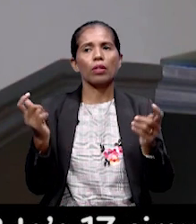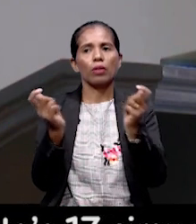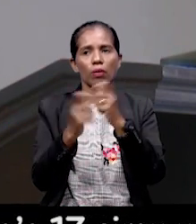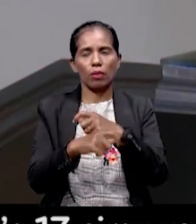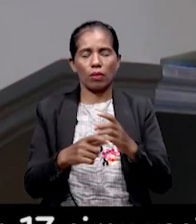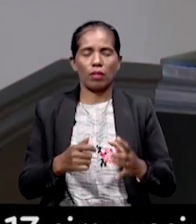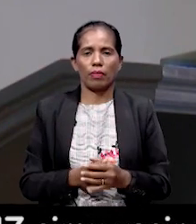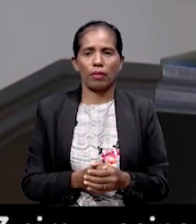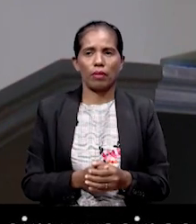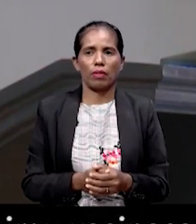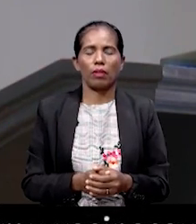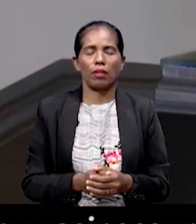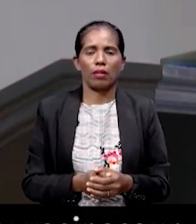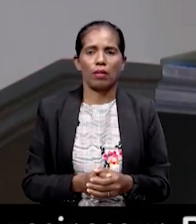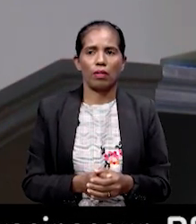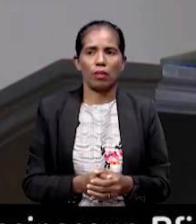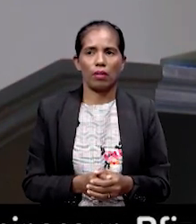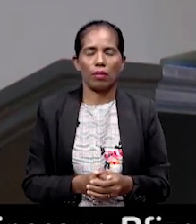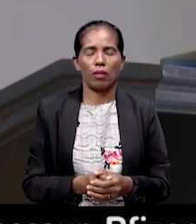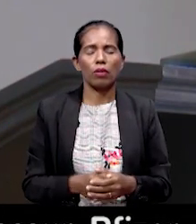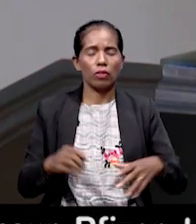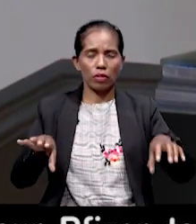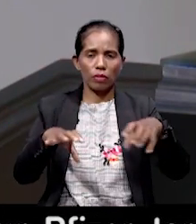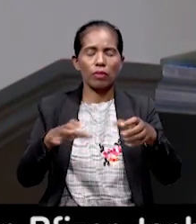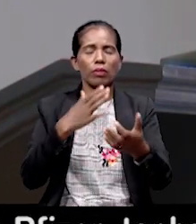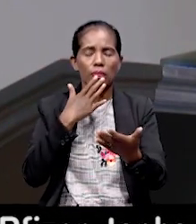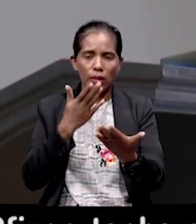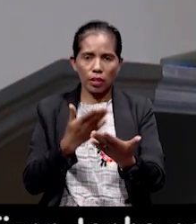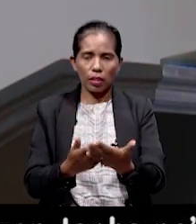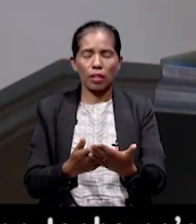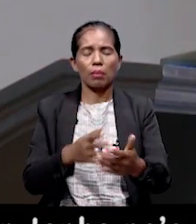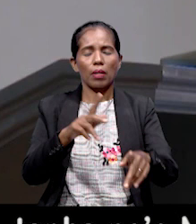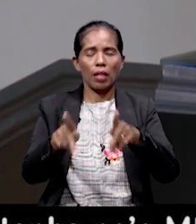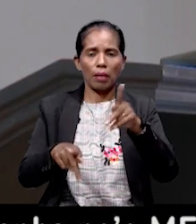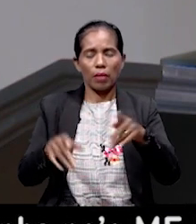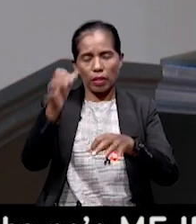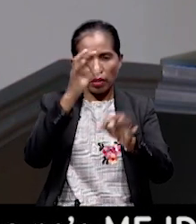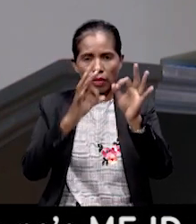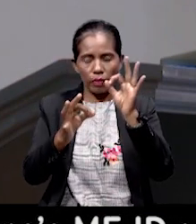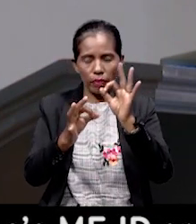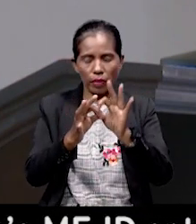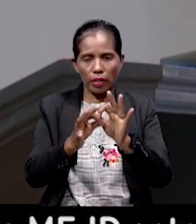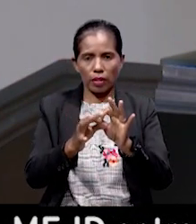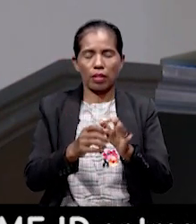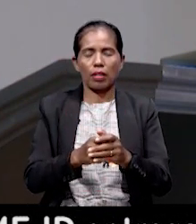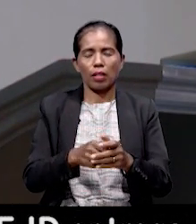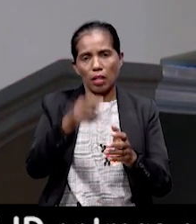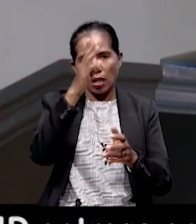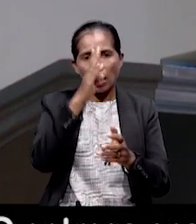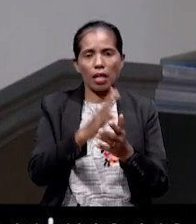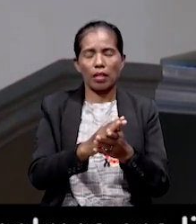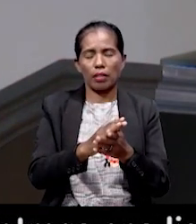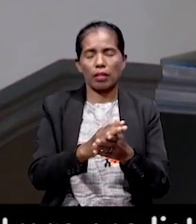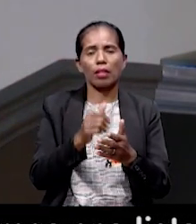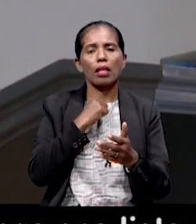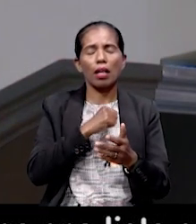dedikasaun. Ho boa vontade. Boa fé. Amo gilir minu honi ekipa tomak ita bel